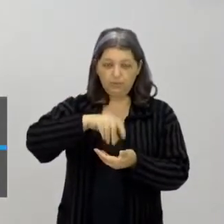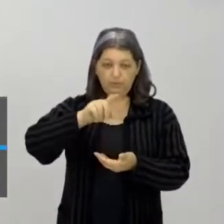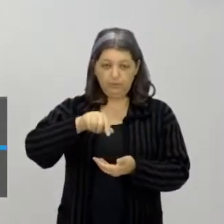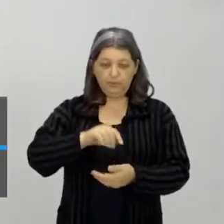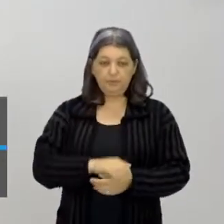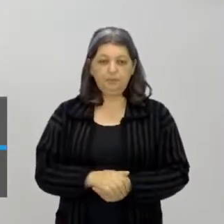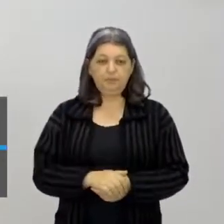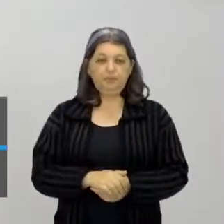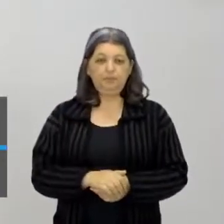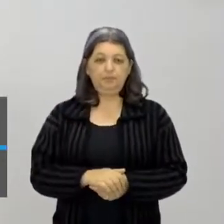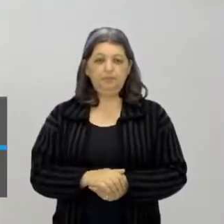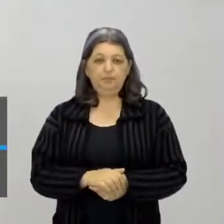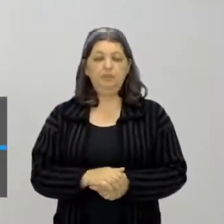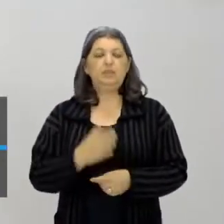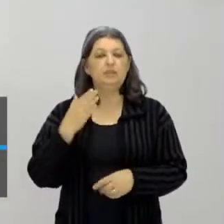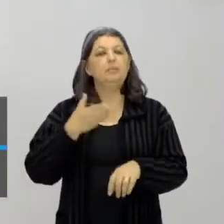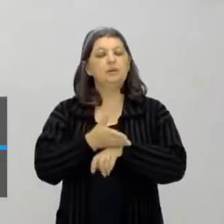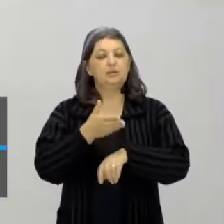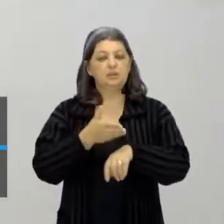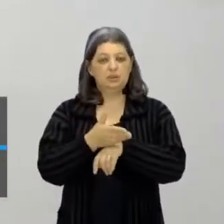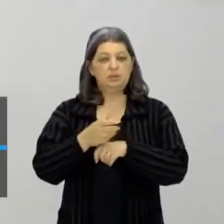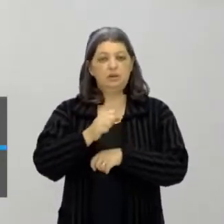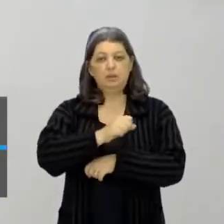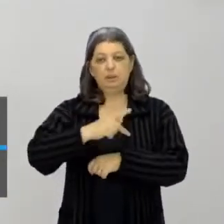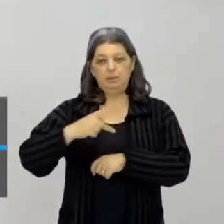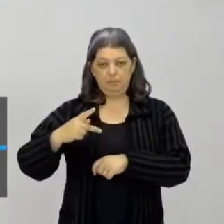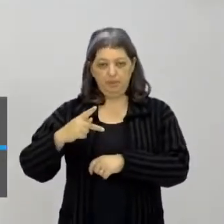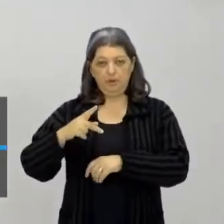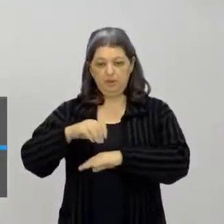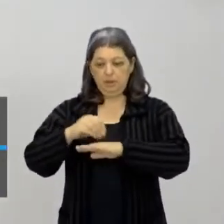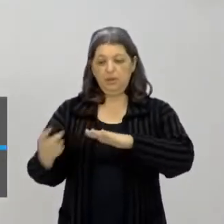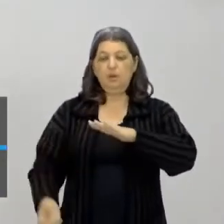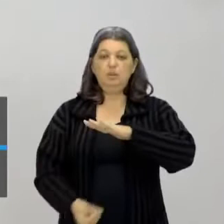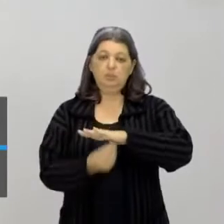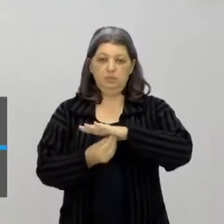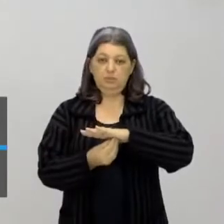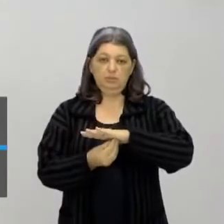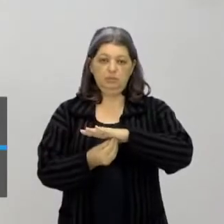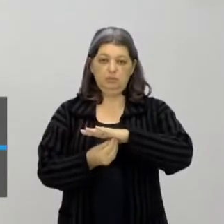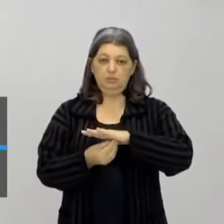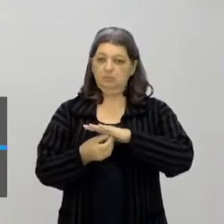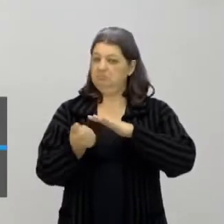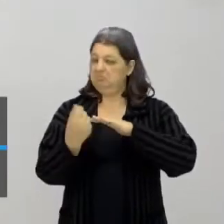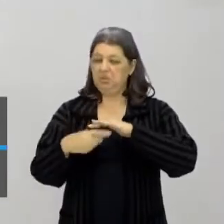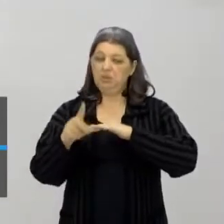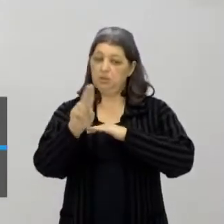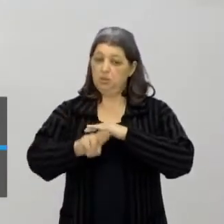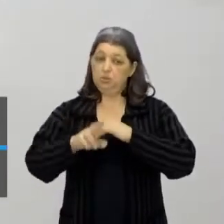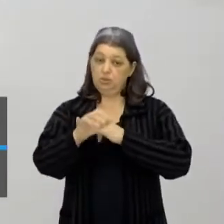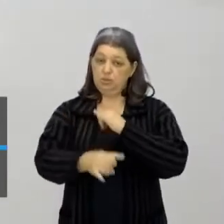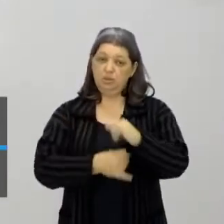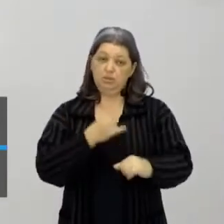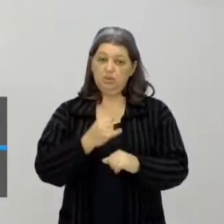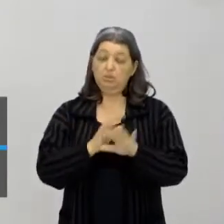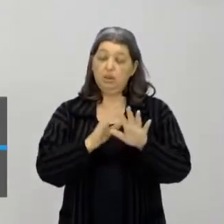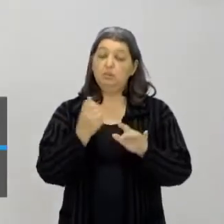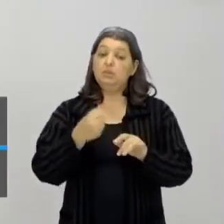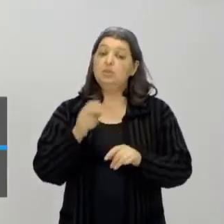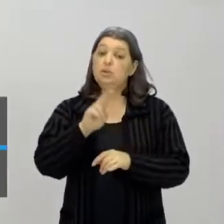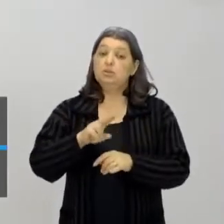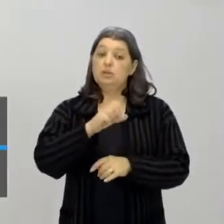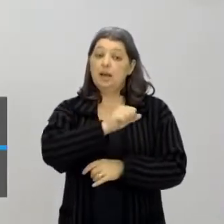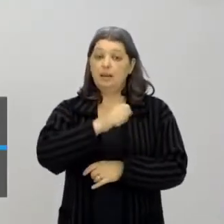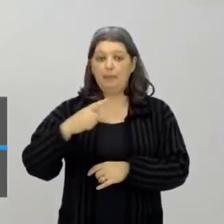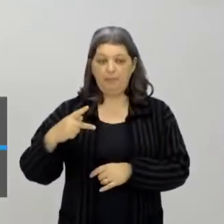sabe que você tem acesso pelo aplicativo, você acessa o repositório, não paga o consumo da internet, mas tem que ser pelo aplicativo.